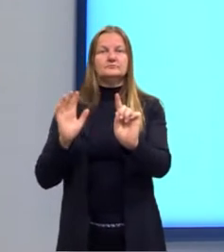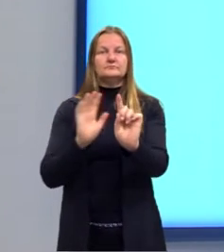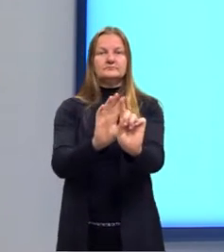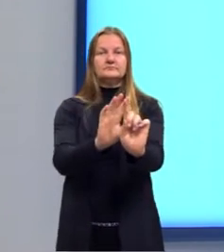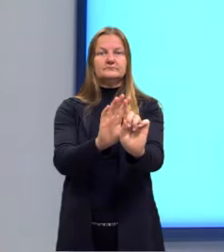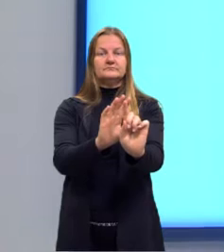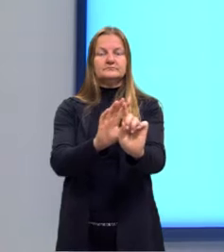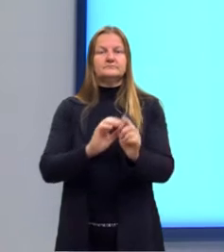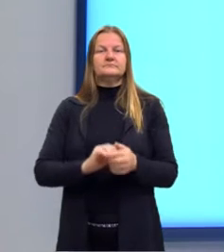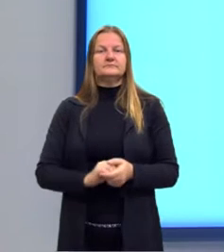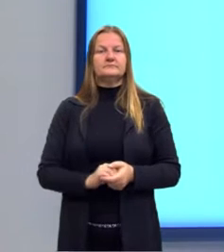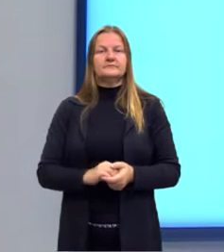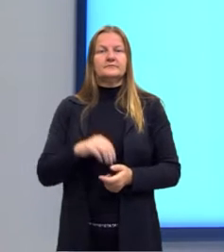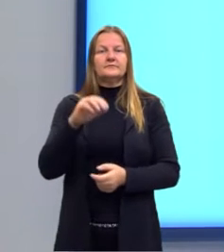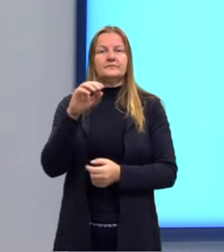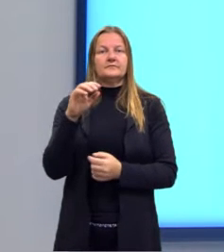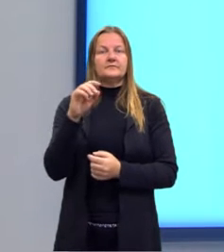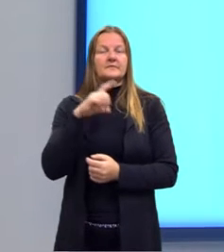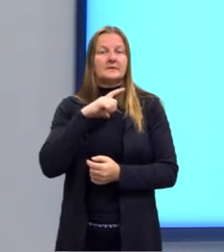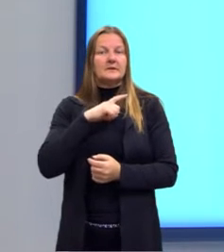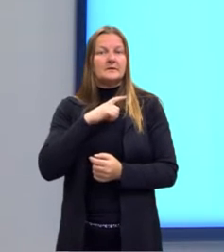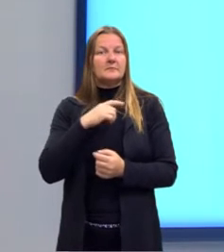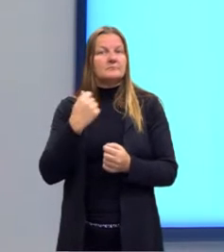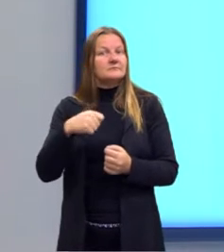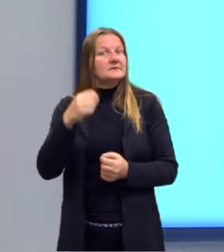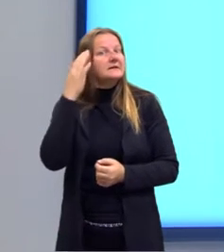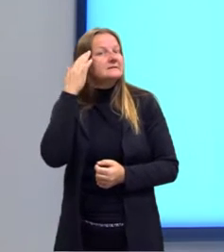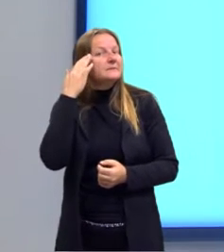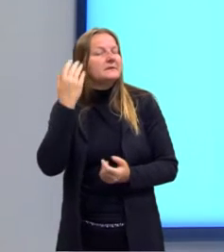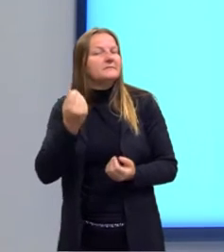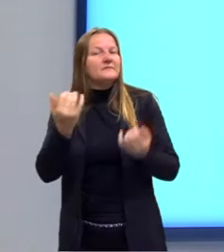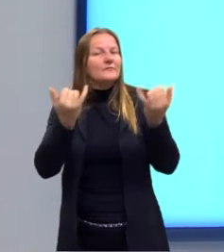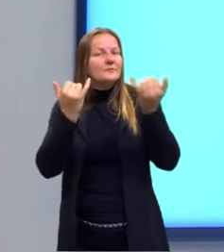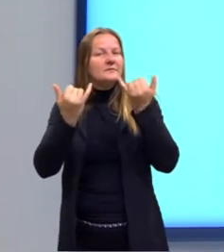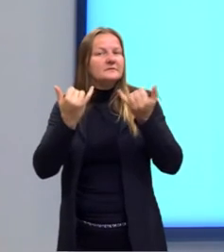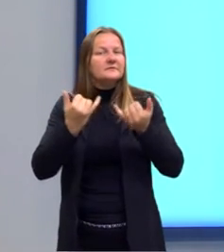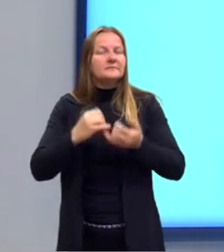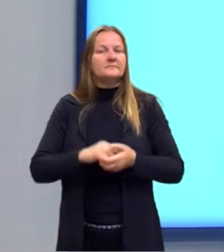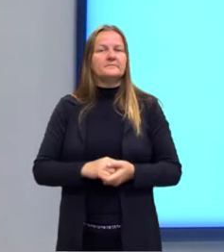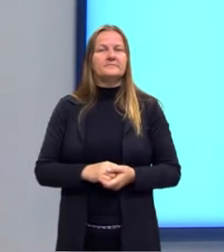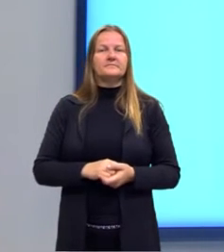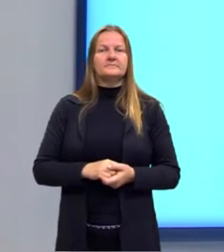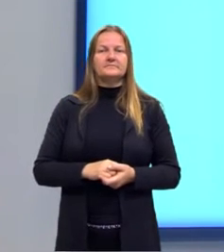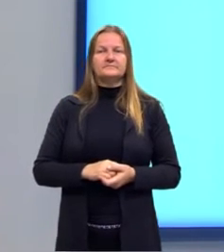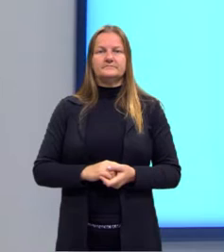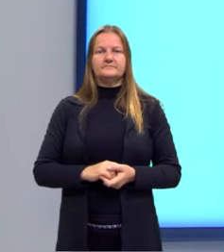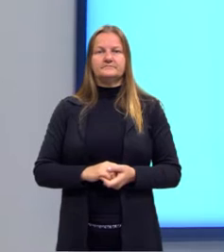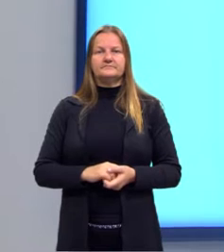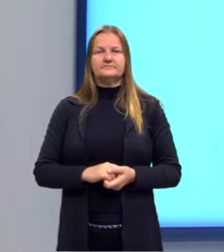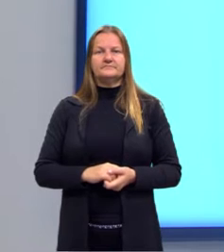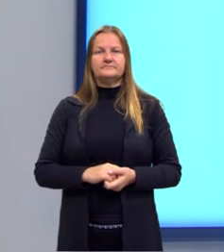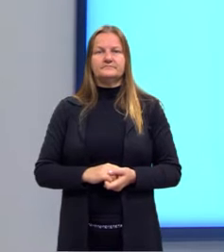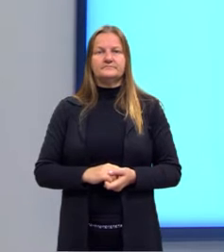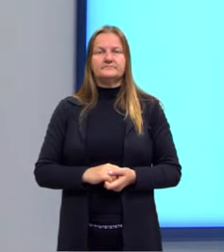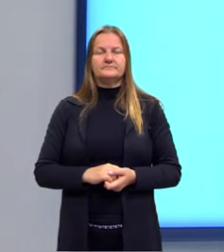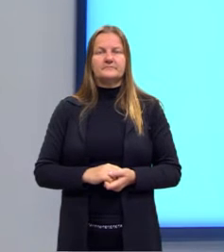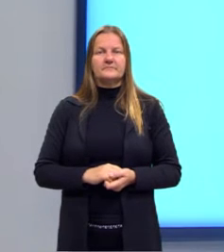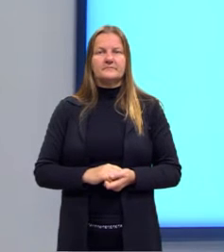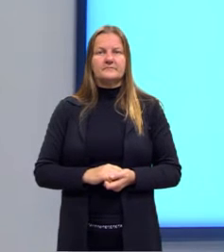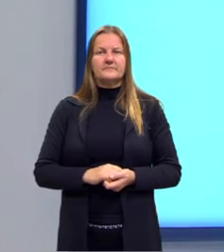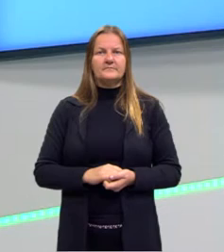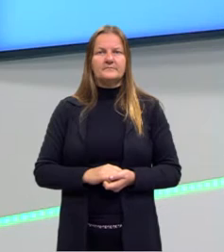bom então primeira coisa que eu tenho que preciso saber é para eu saber sobre isso eu preciso